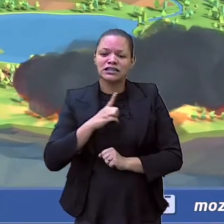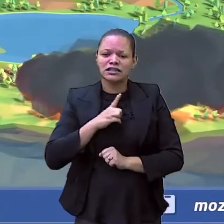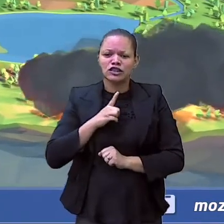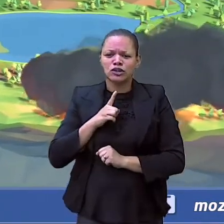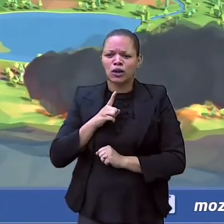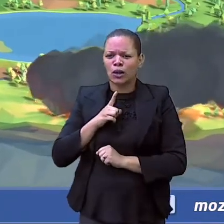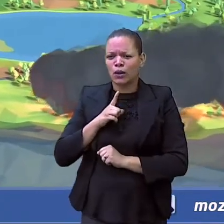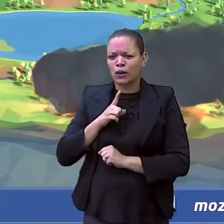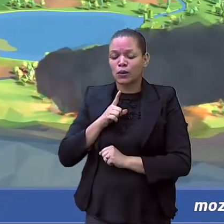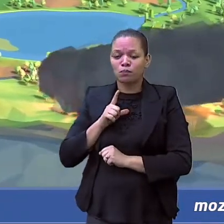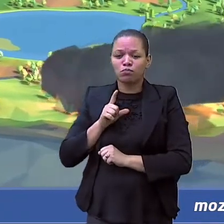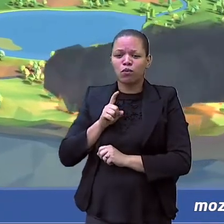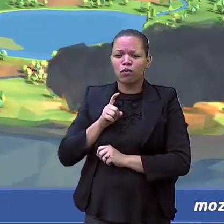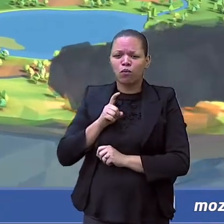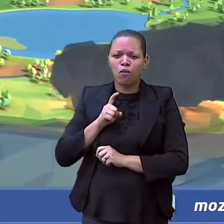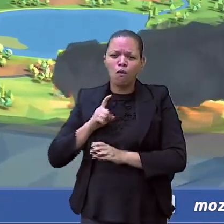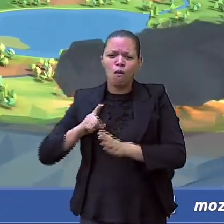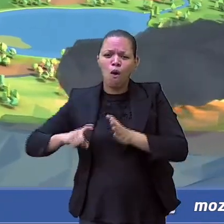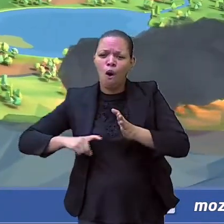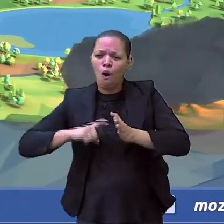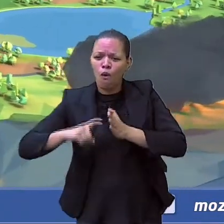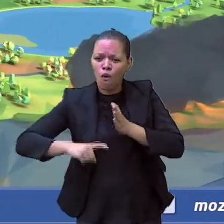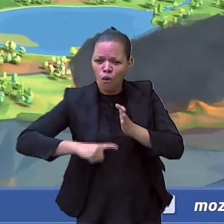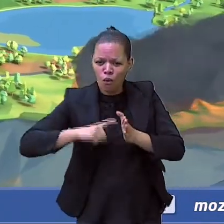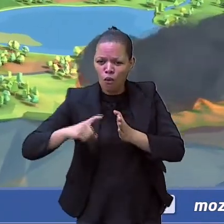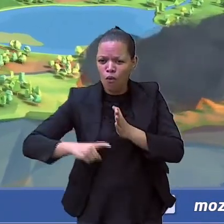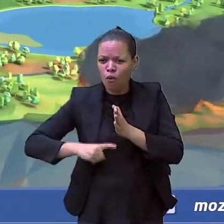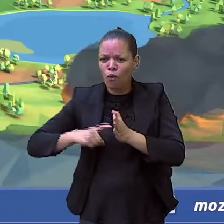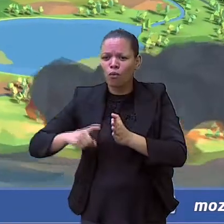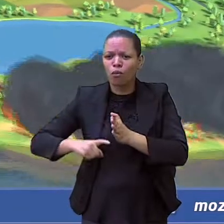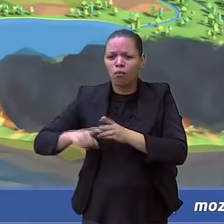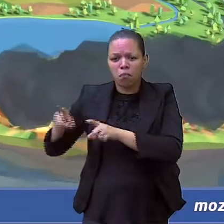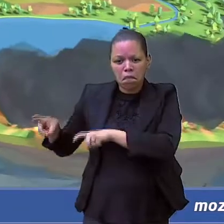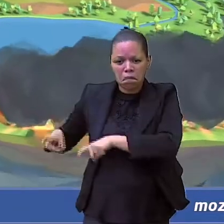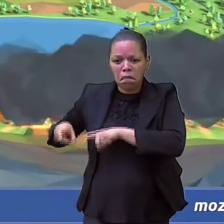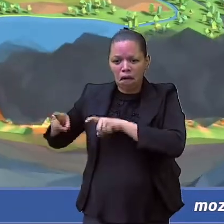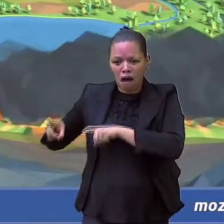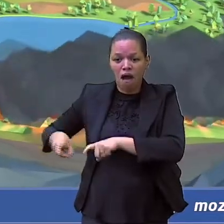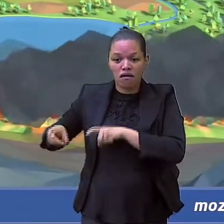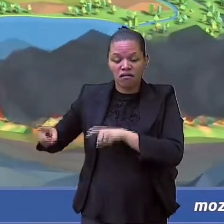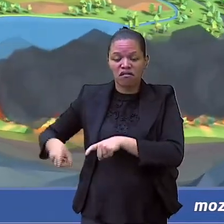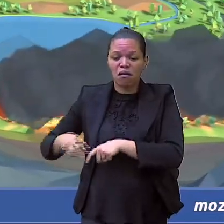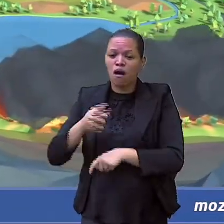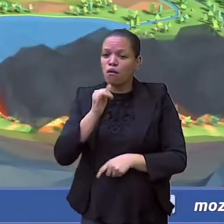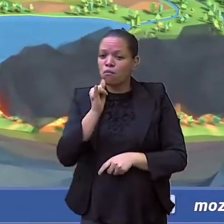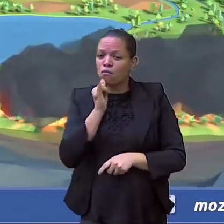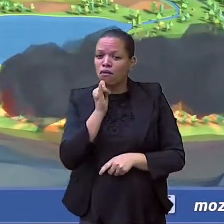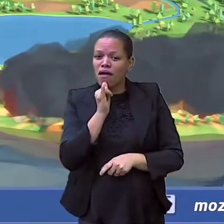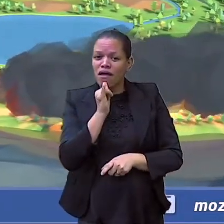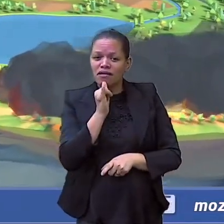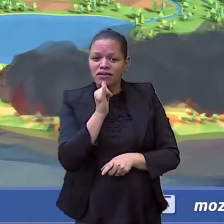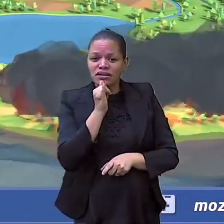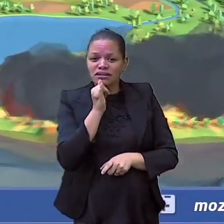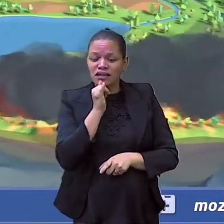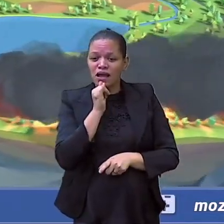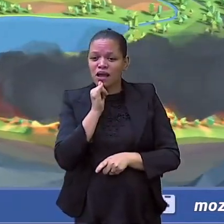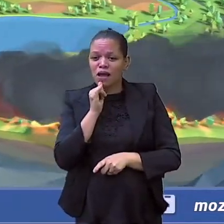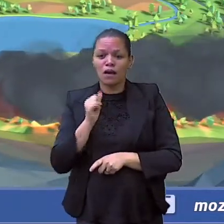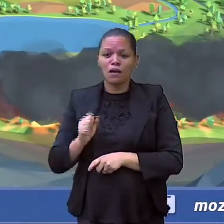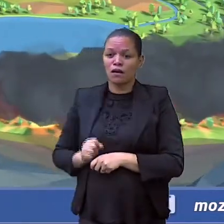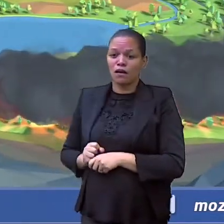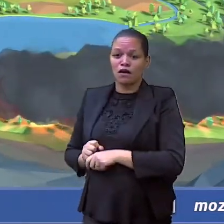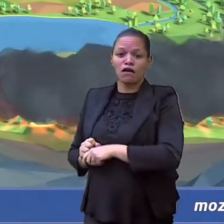nós temos a poluição através desse helicóptero aqui, que está distribuindo